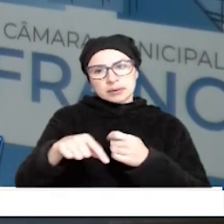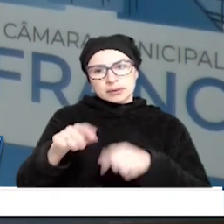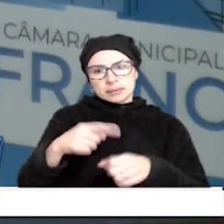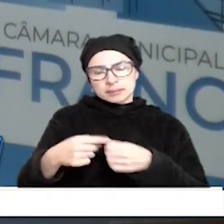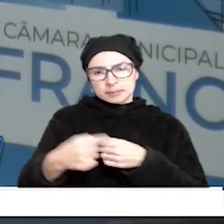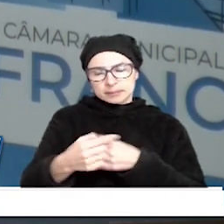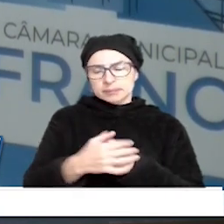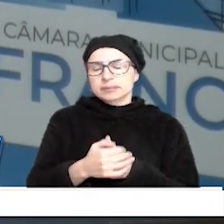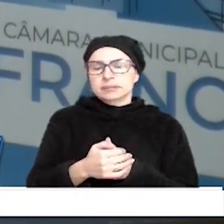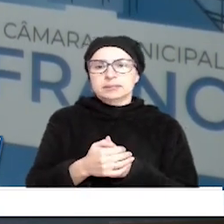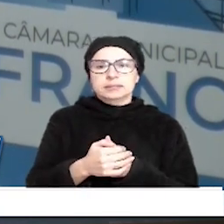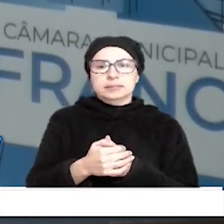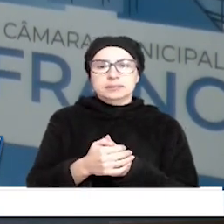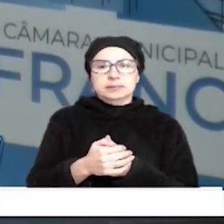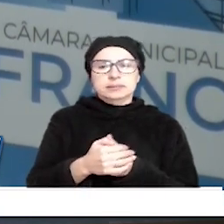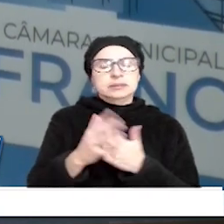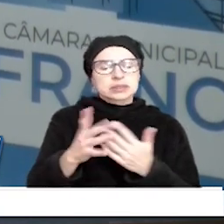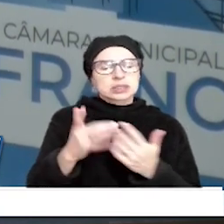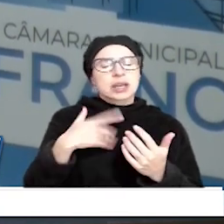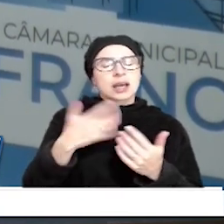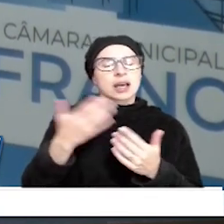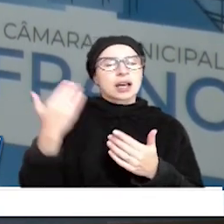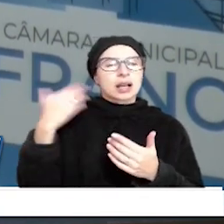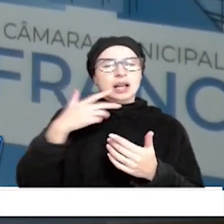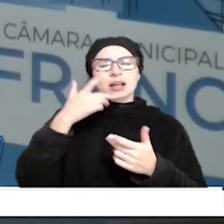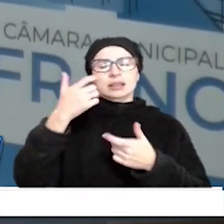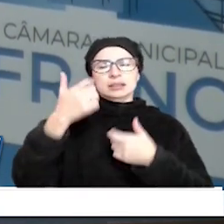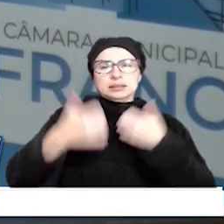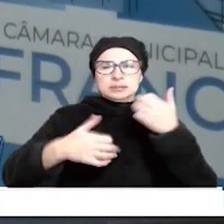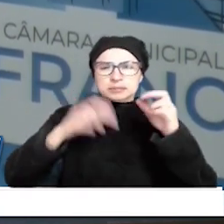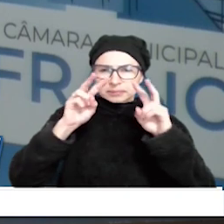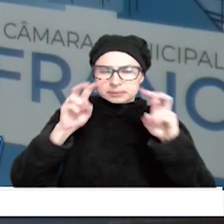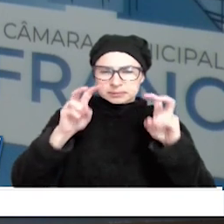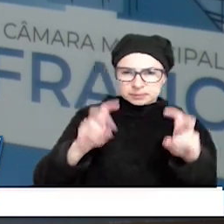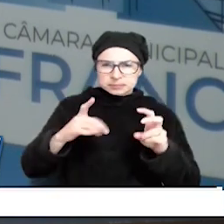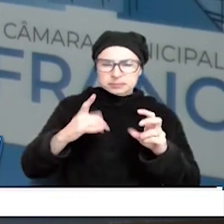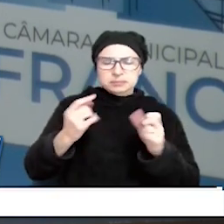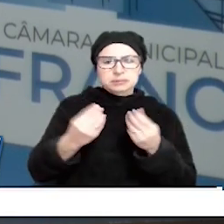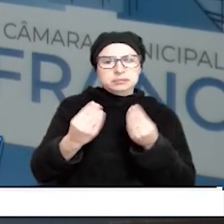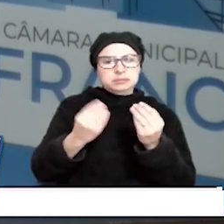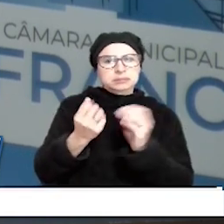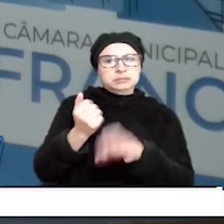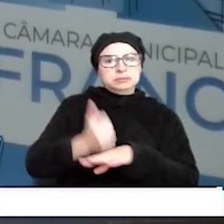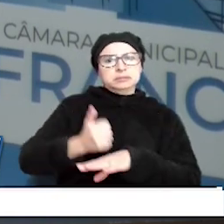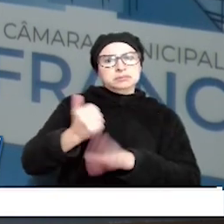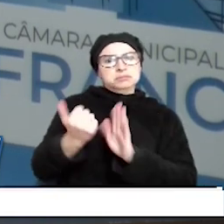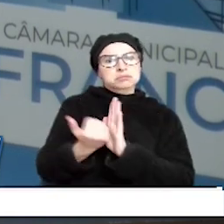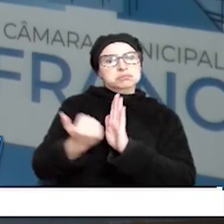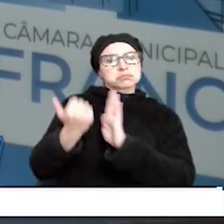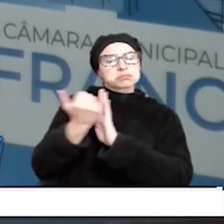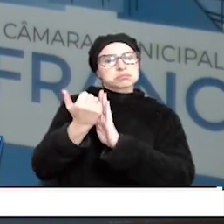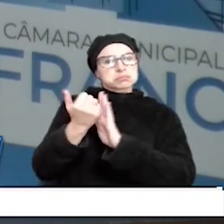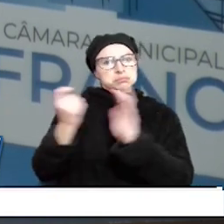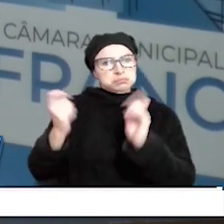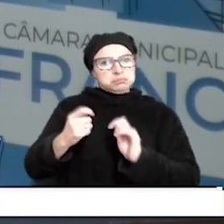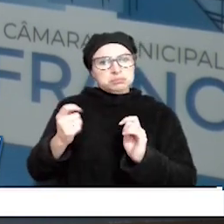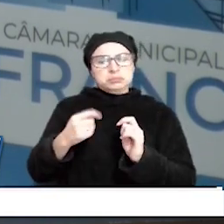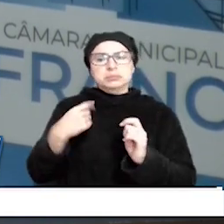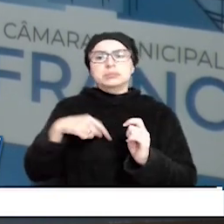Então, nós já havíamos falado aqui sobre o potencial de Franca e por que nós